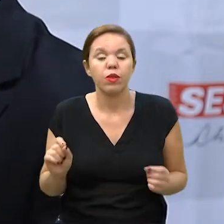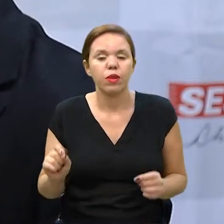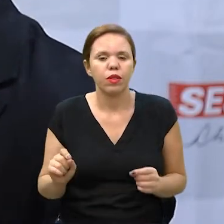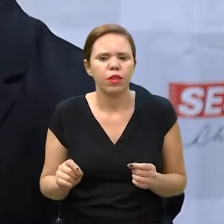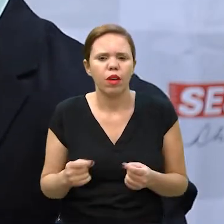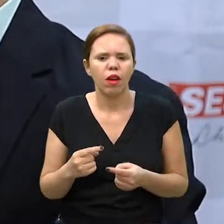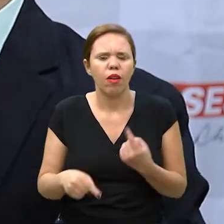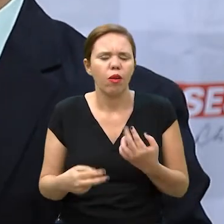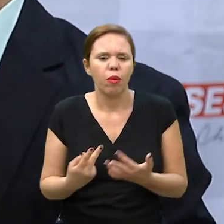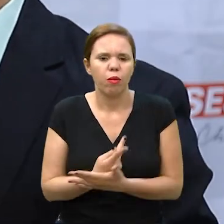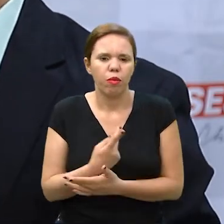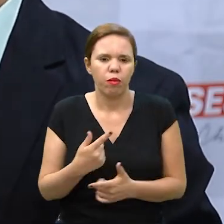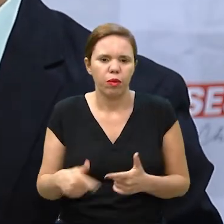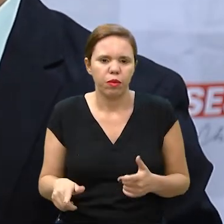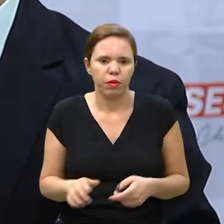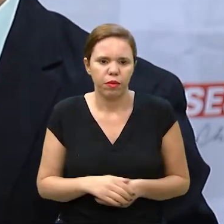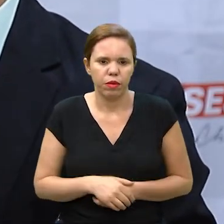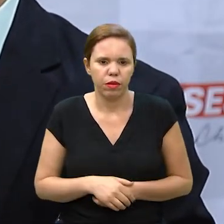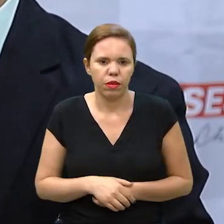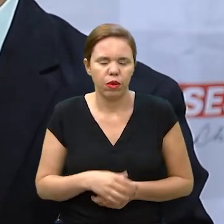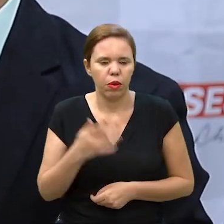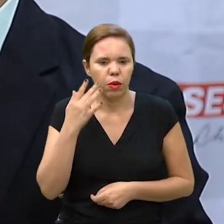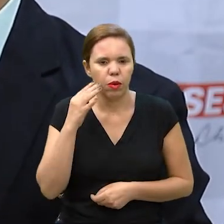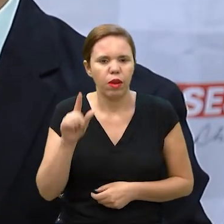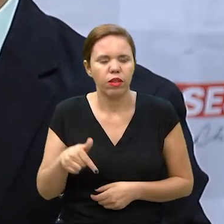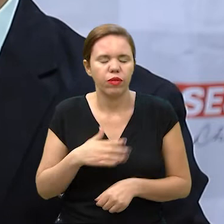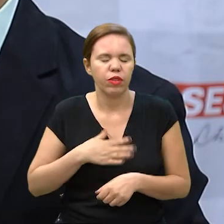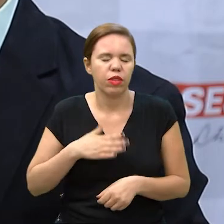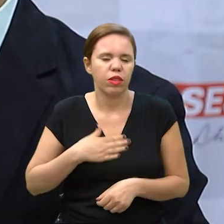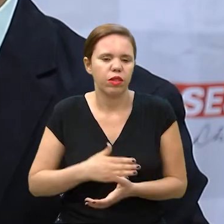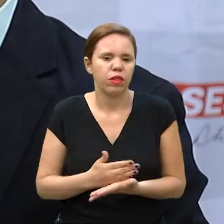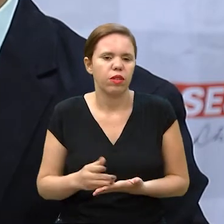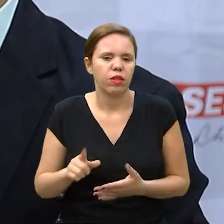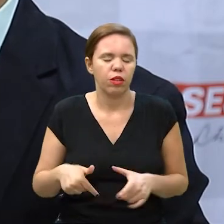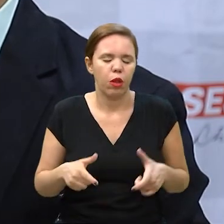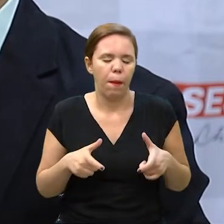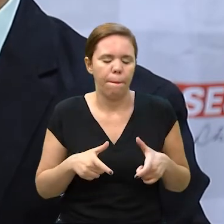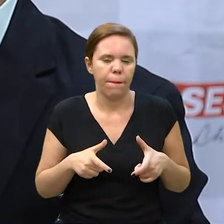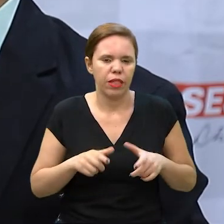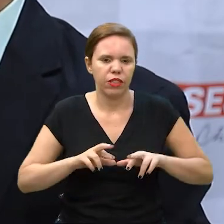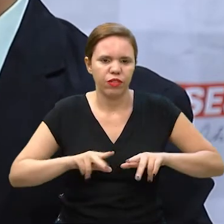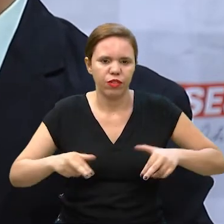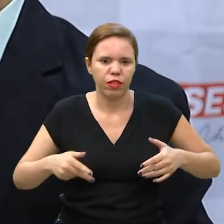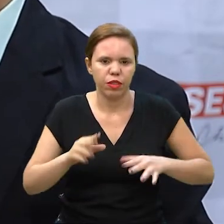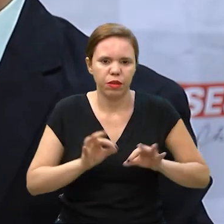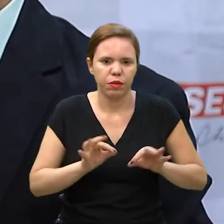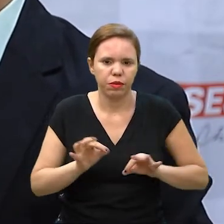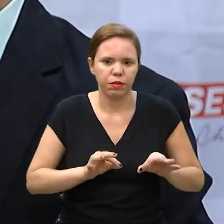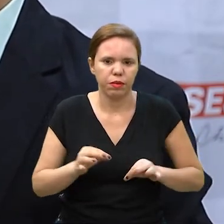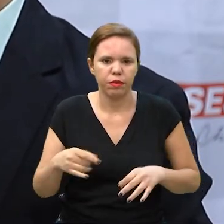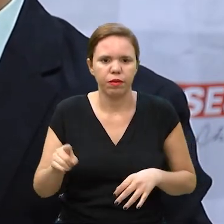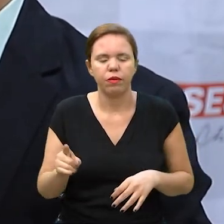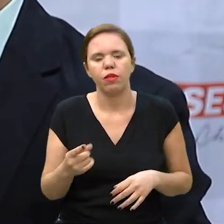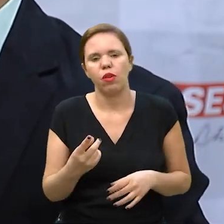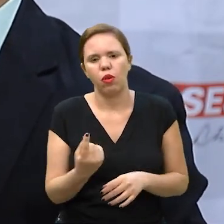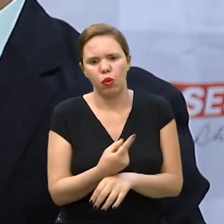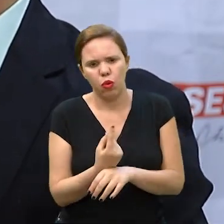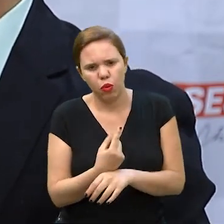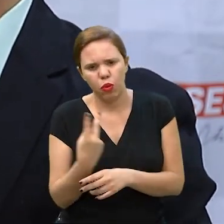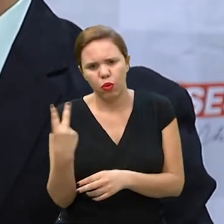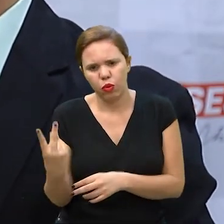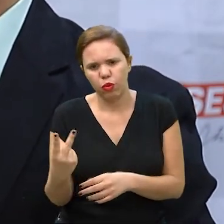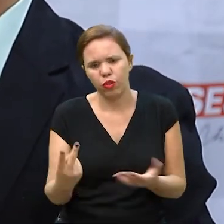cometa algum deslize? Não, acho que essa parte até que foi tranquila no começo, é que é um prato que tem diversas preparações, né? Você vai ali duas panelas de pressão,